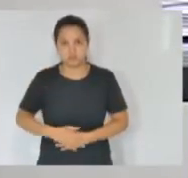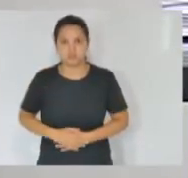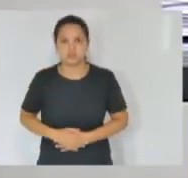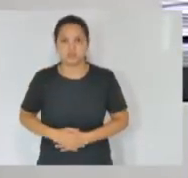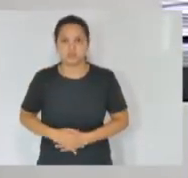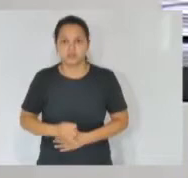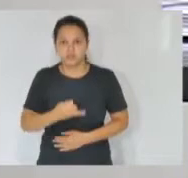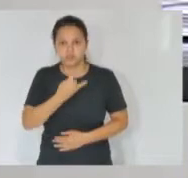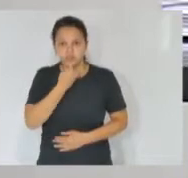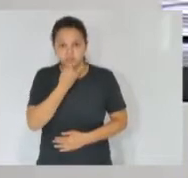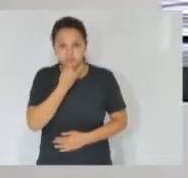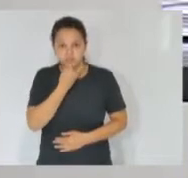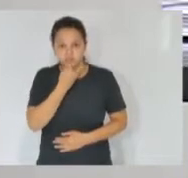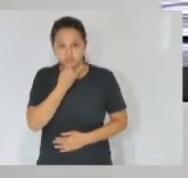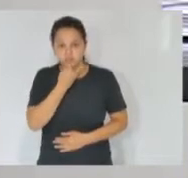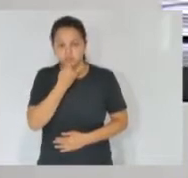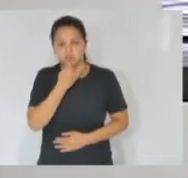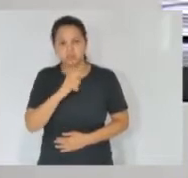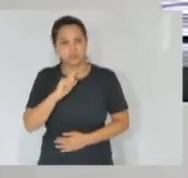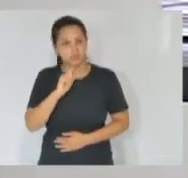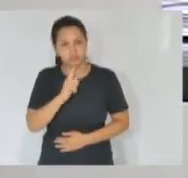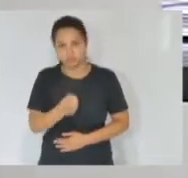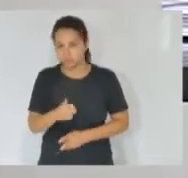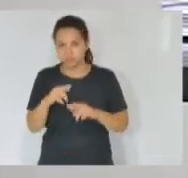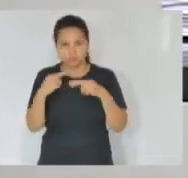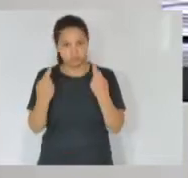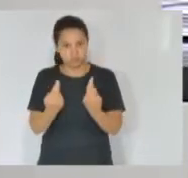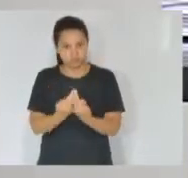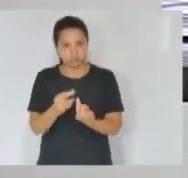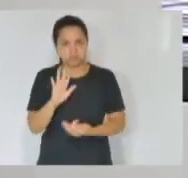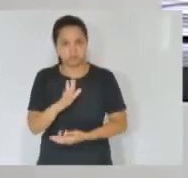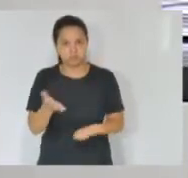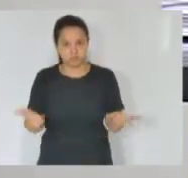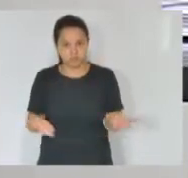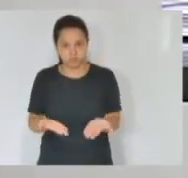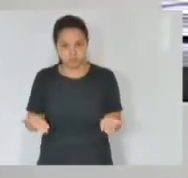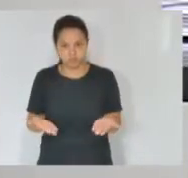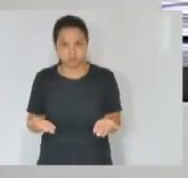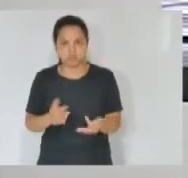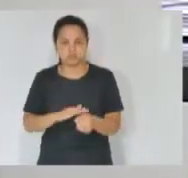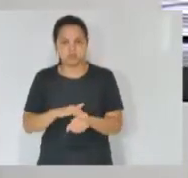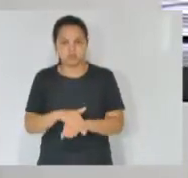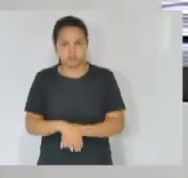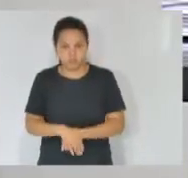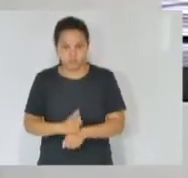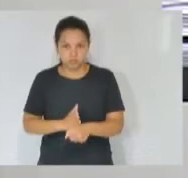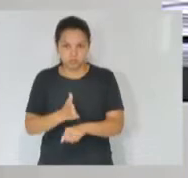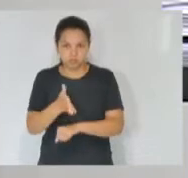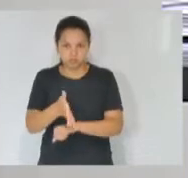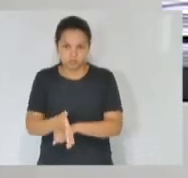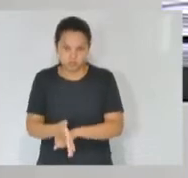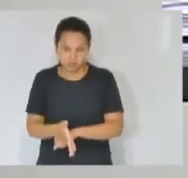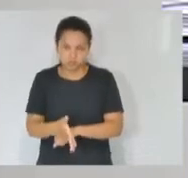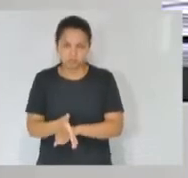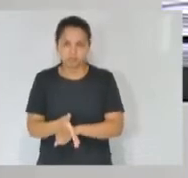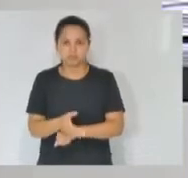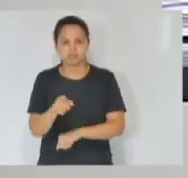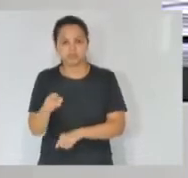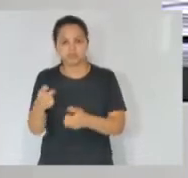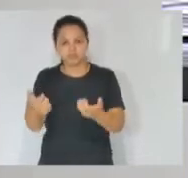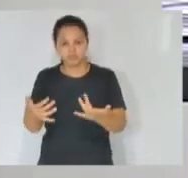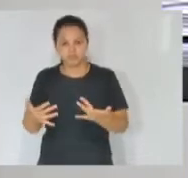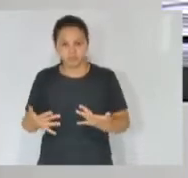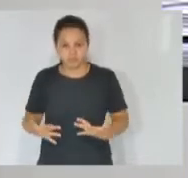infelizmente, hoje não consegui essa audiência, mas hoje à noite vou levar o conhecimento do nosso governador. Eu tenho certeza que tanto o governador como o